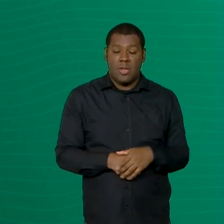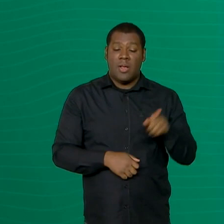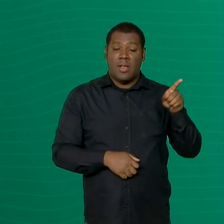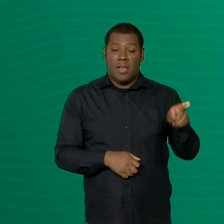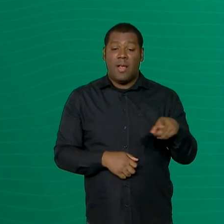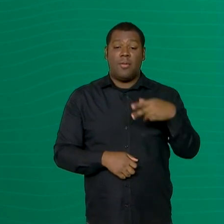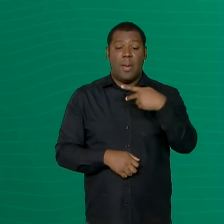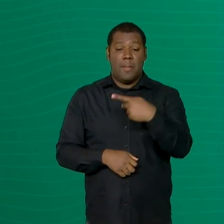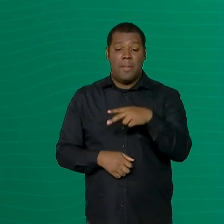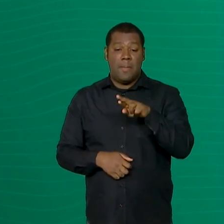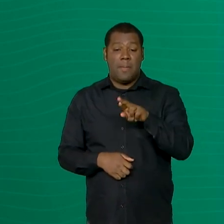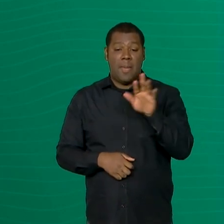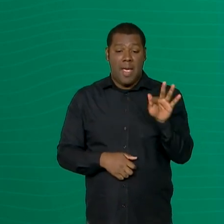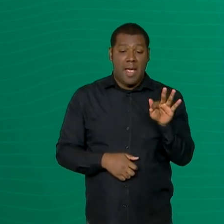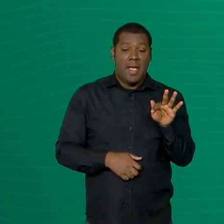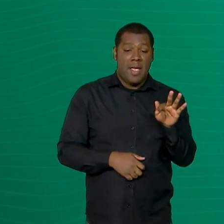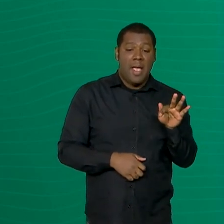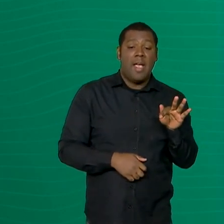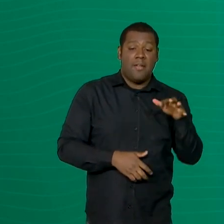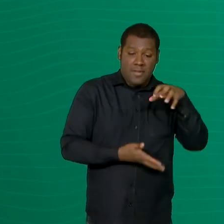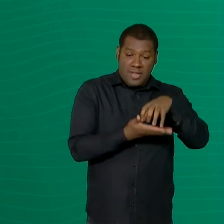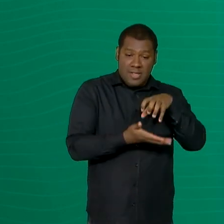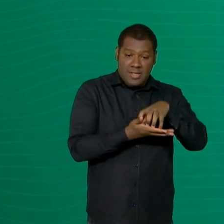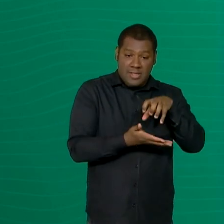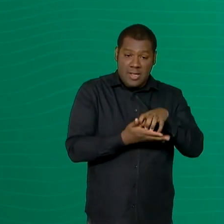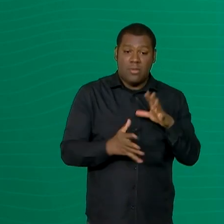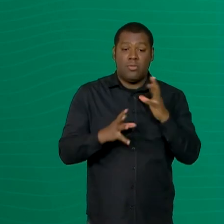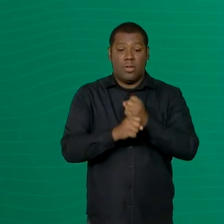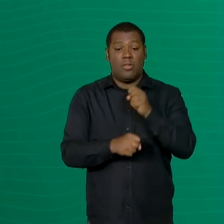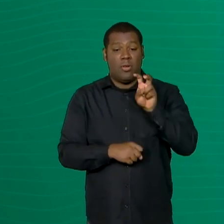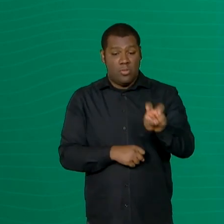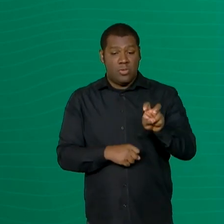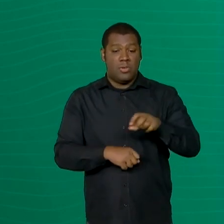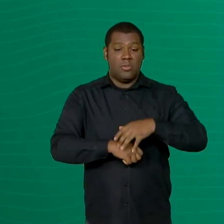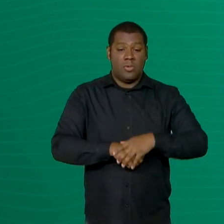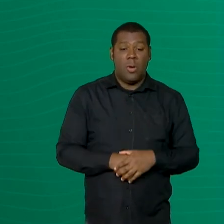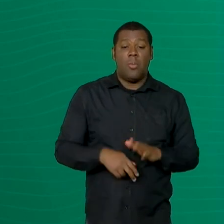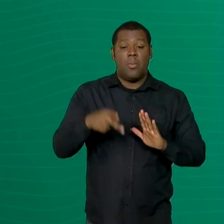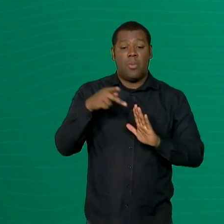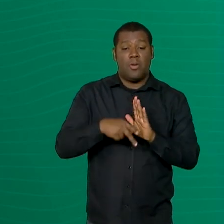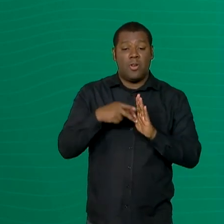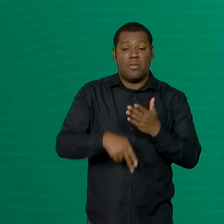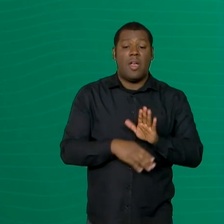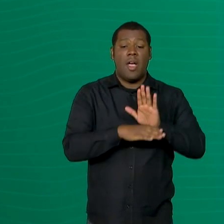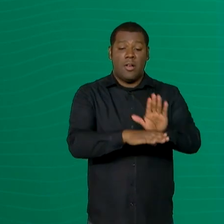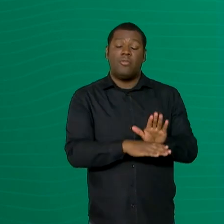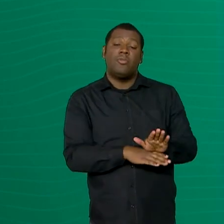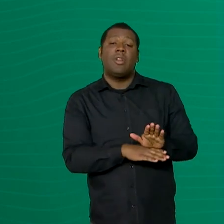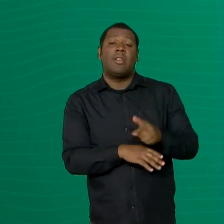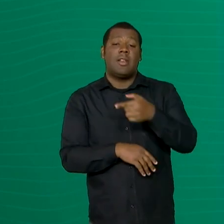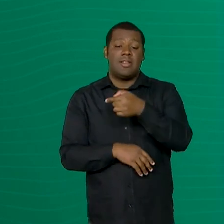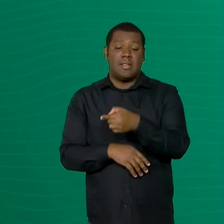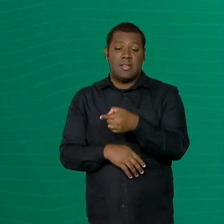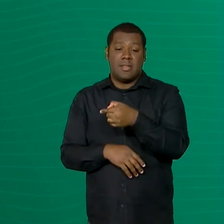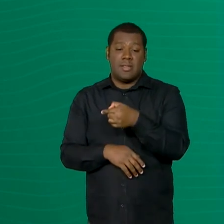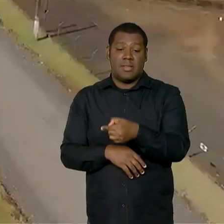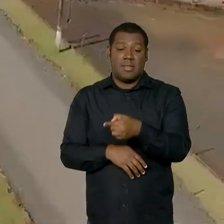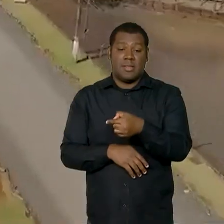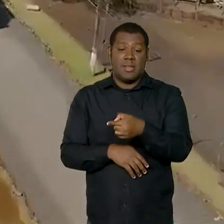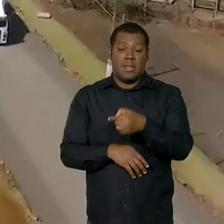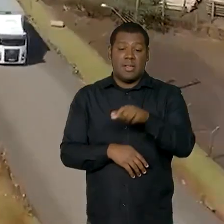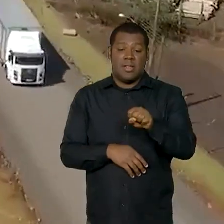e descanso para motoristas. O projeto deve criar 73 mil empregos, diretos e